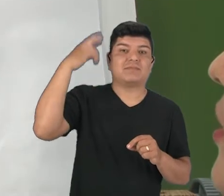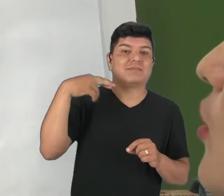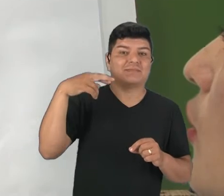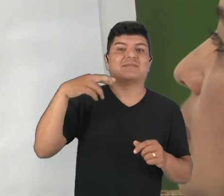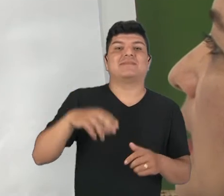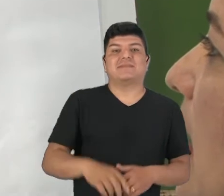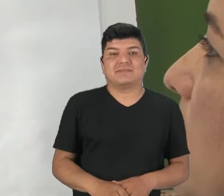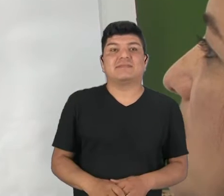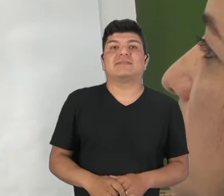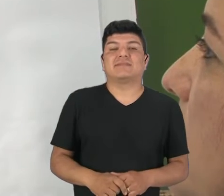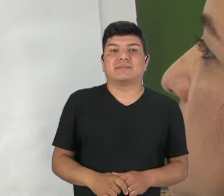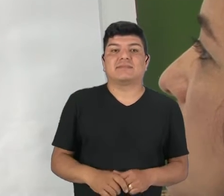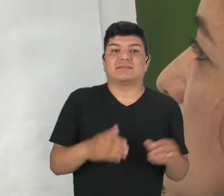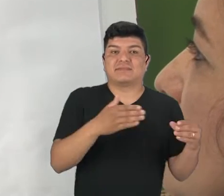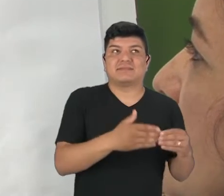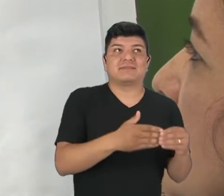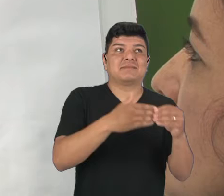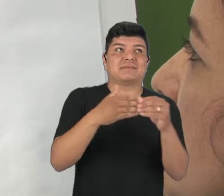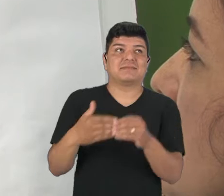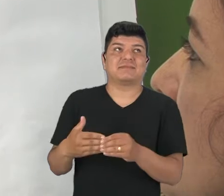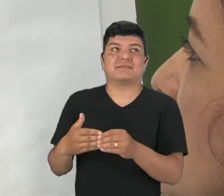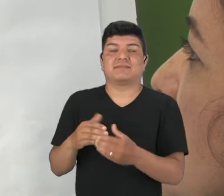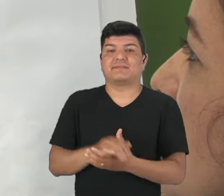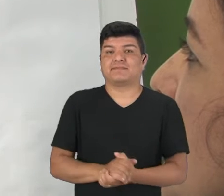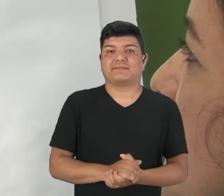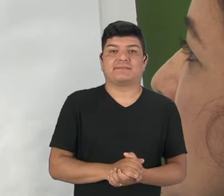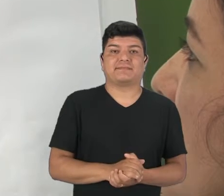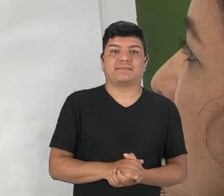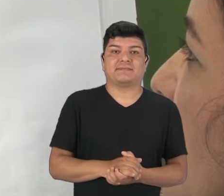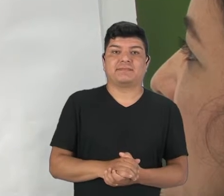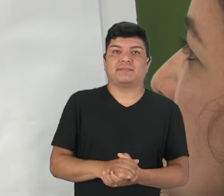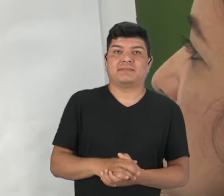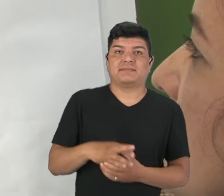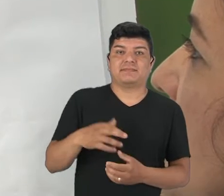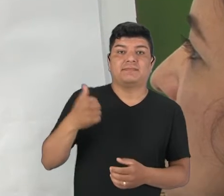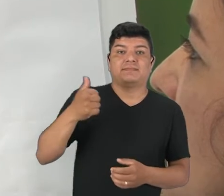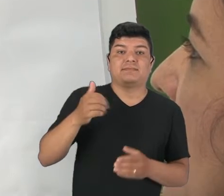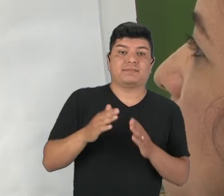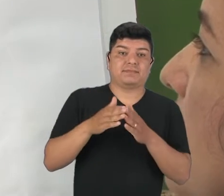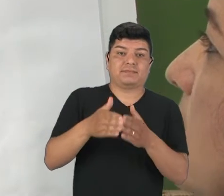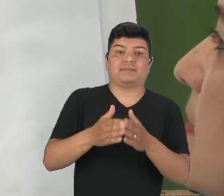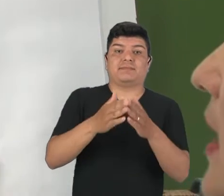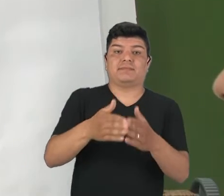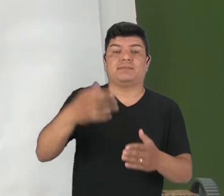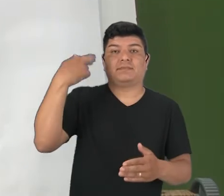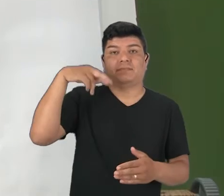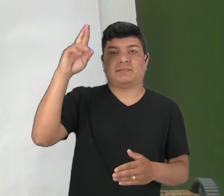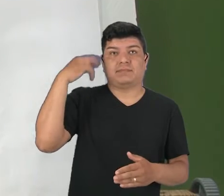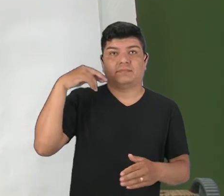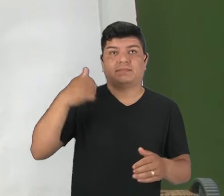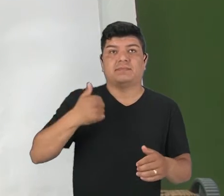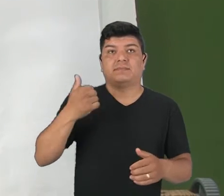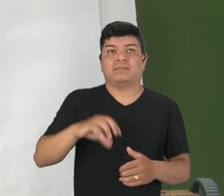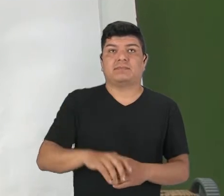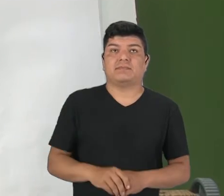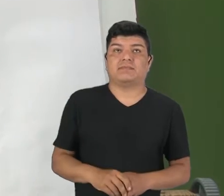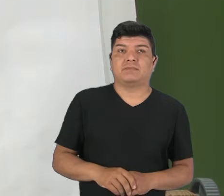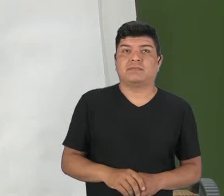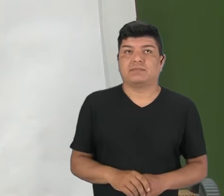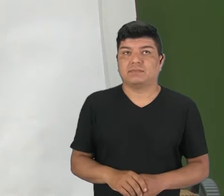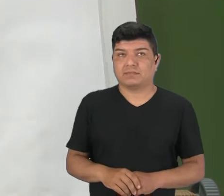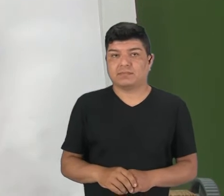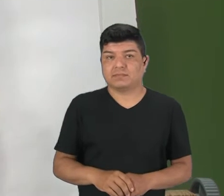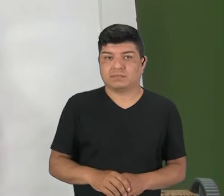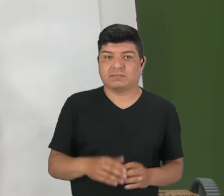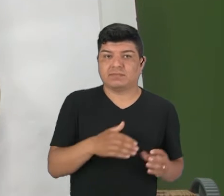ó. Coloco a cabra aqui primeiro. Primeira viagem, eu trago a cabra para cá. Quando eu